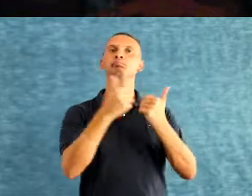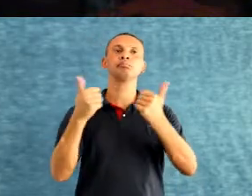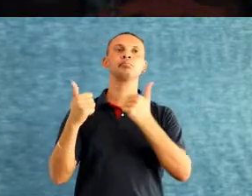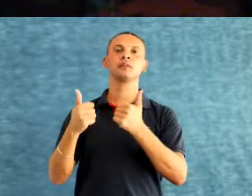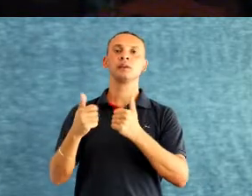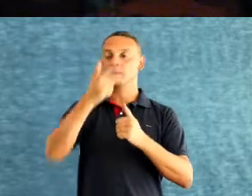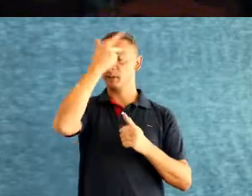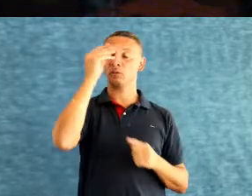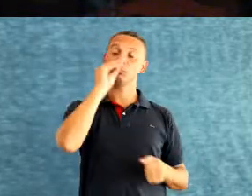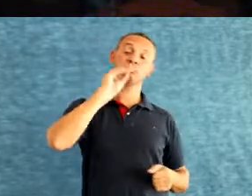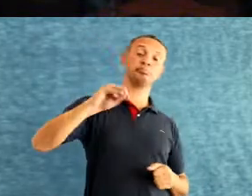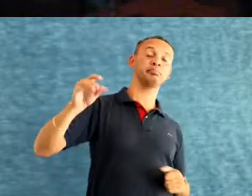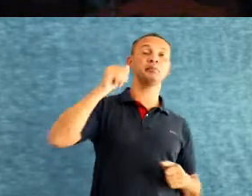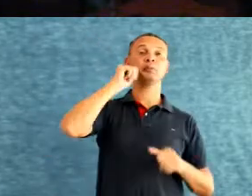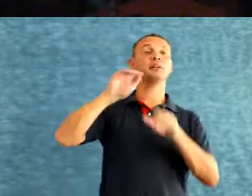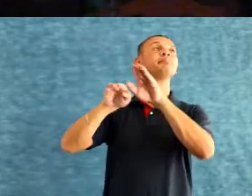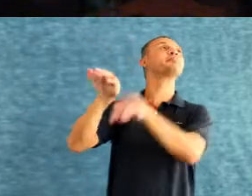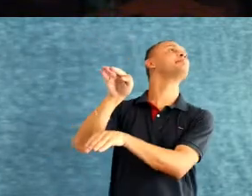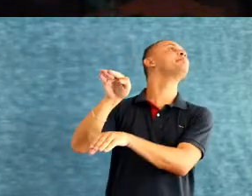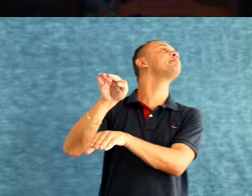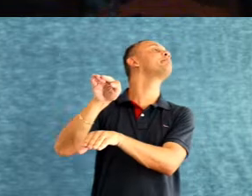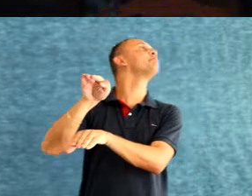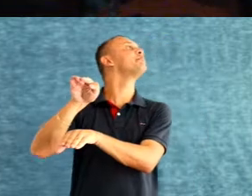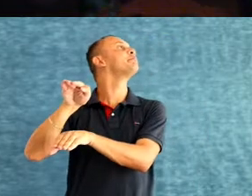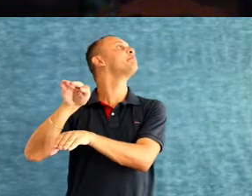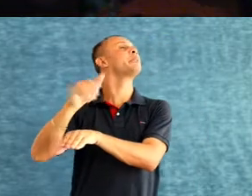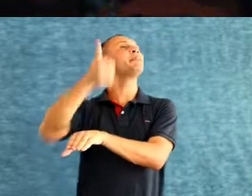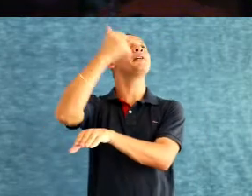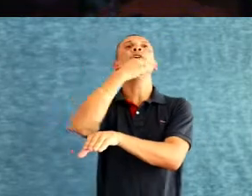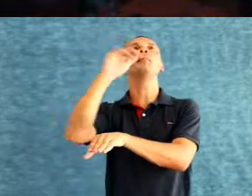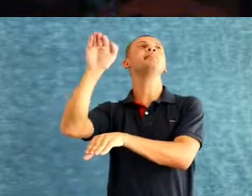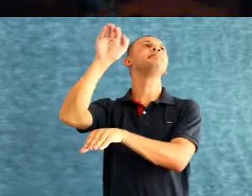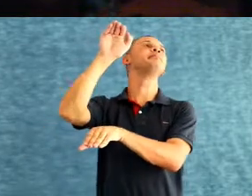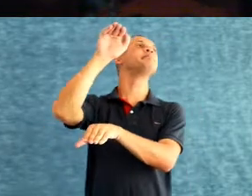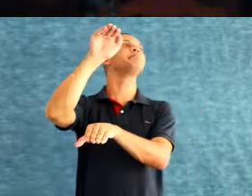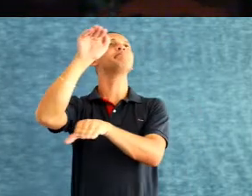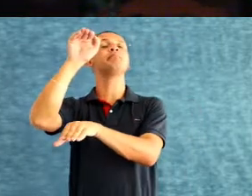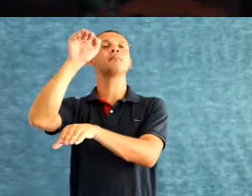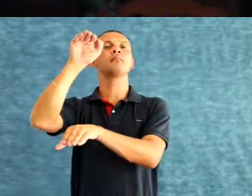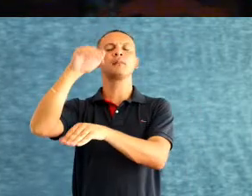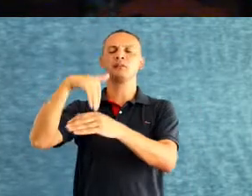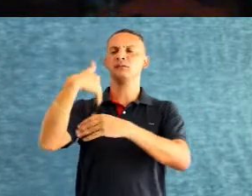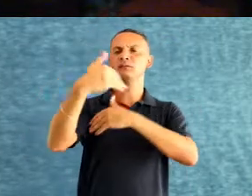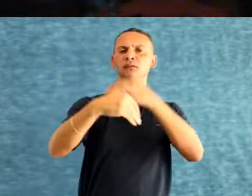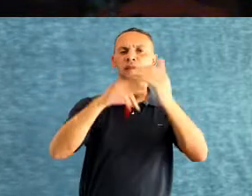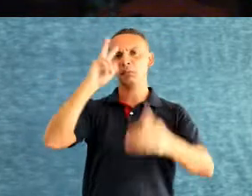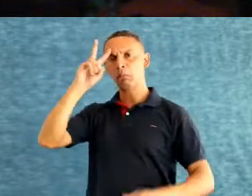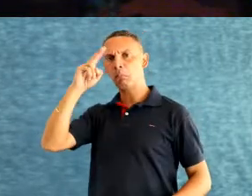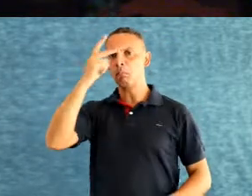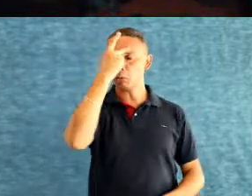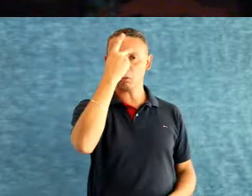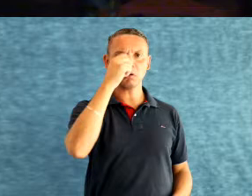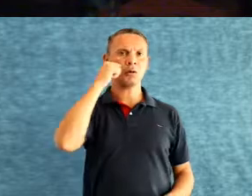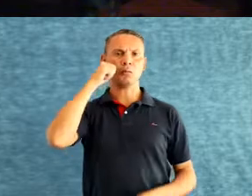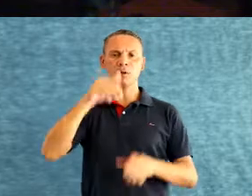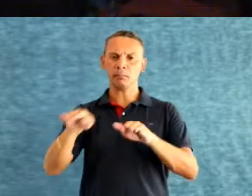rígida estratificação social que só privilegiava o masculino, em outro momento, a figura feminina transforma-se em centro